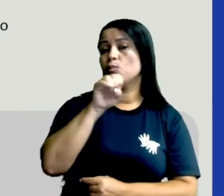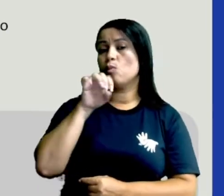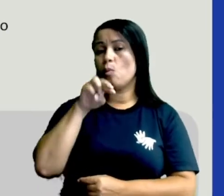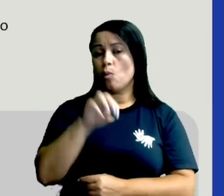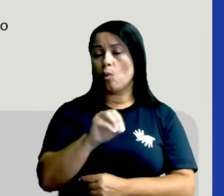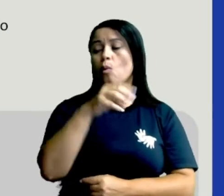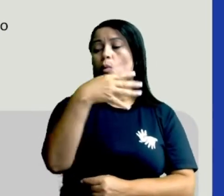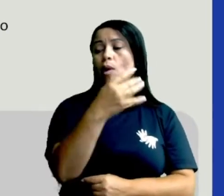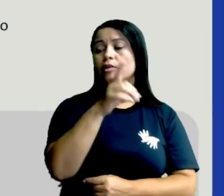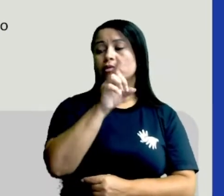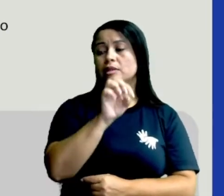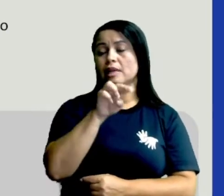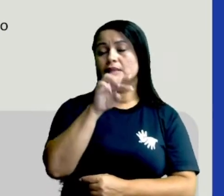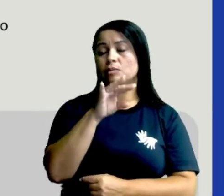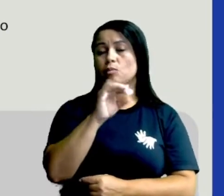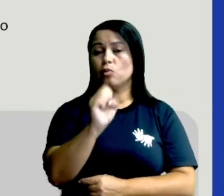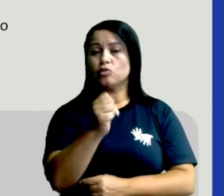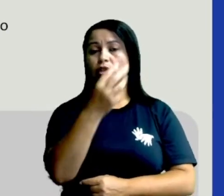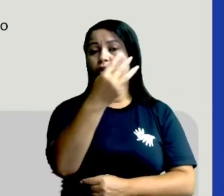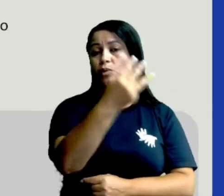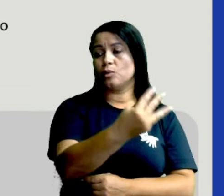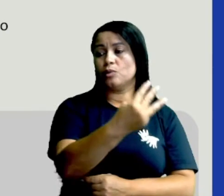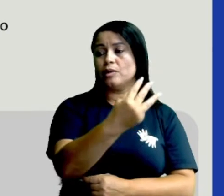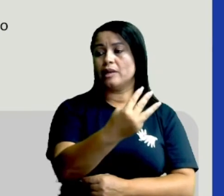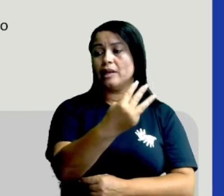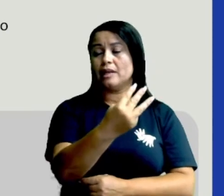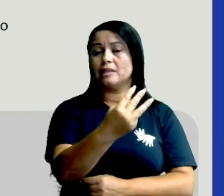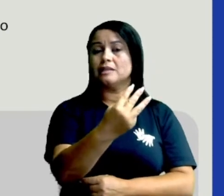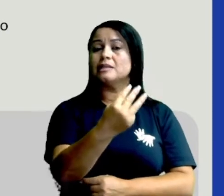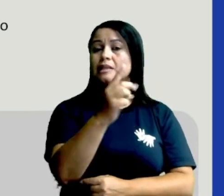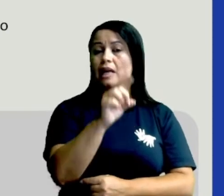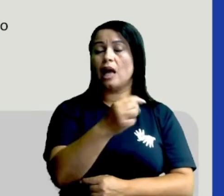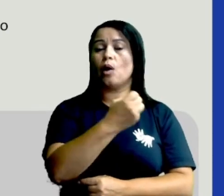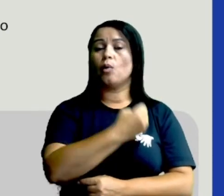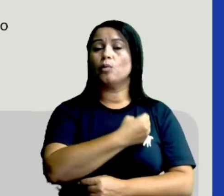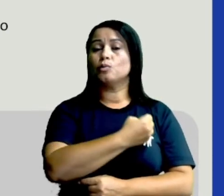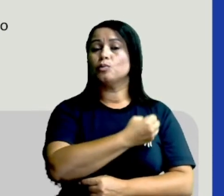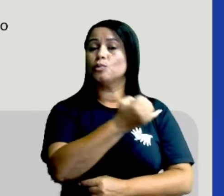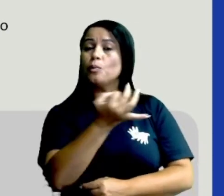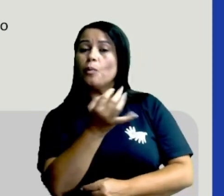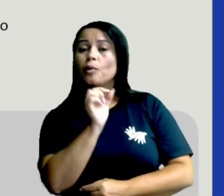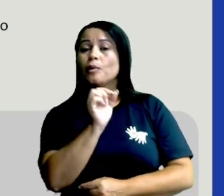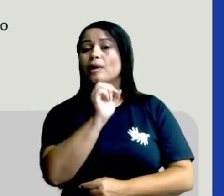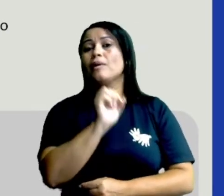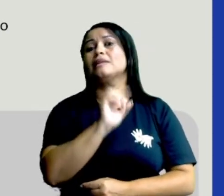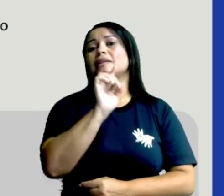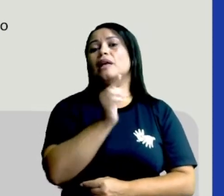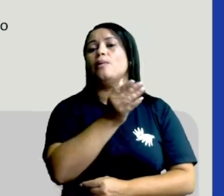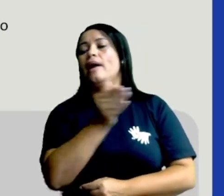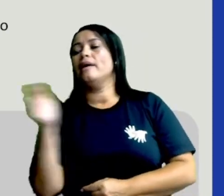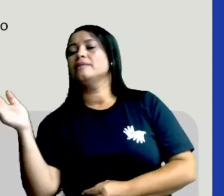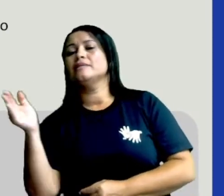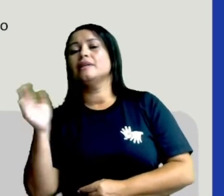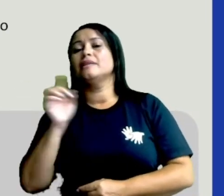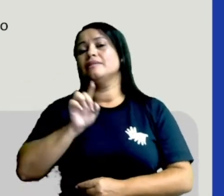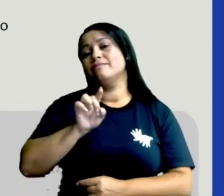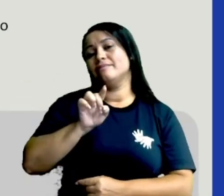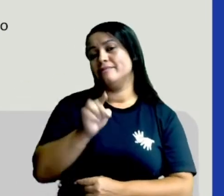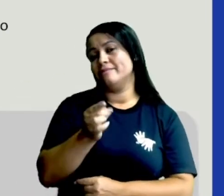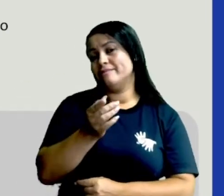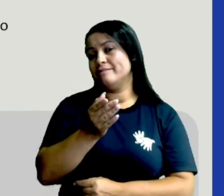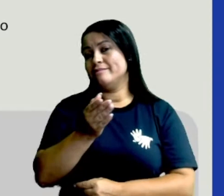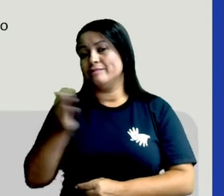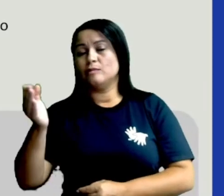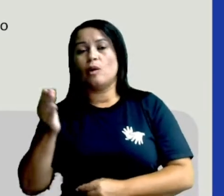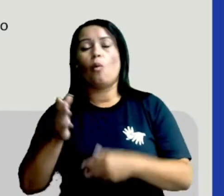4 décimos e o 3 parte inteira do número e o restante é a parte quebrada. Ou seja,